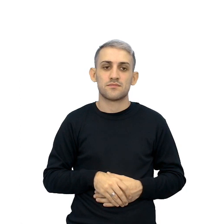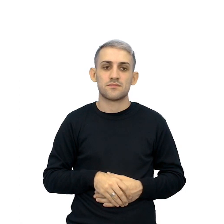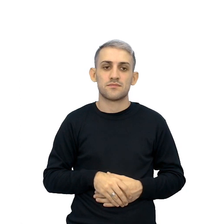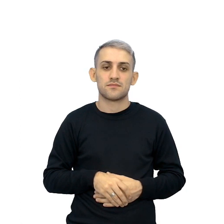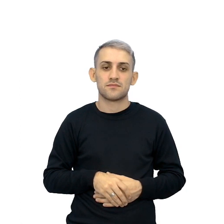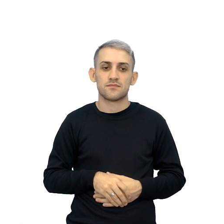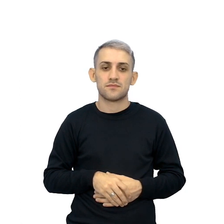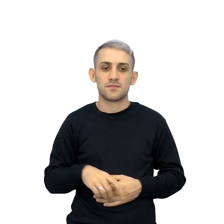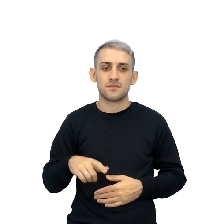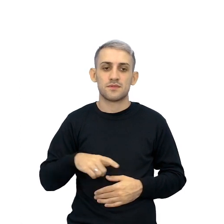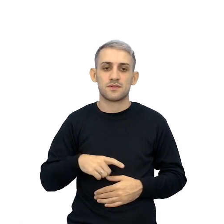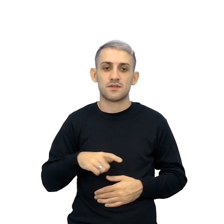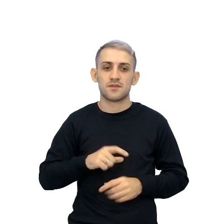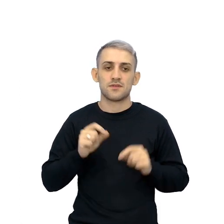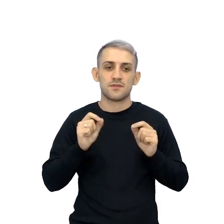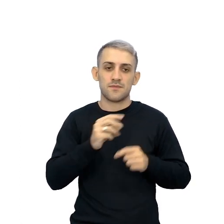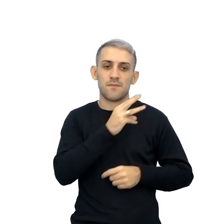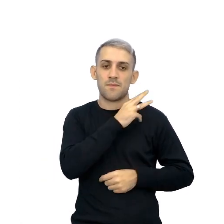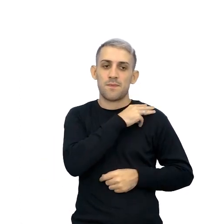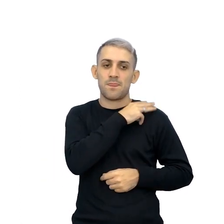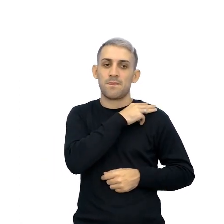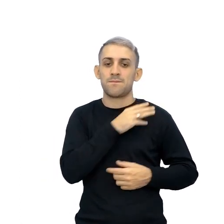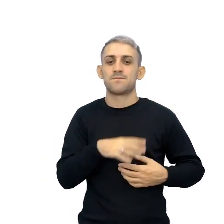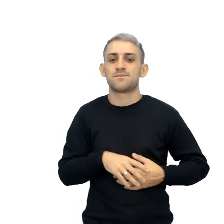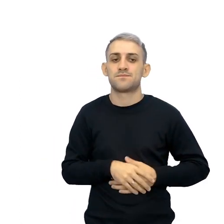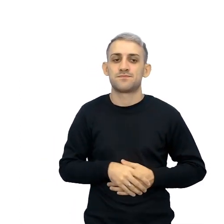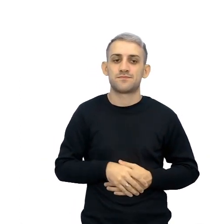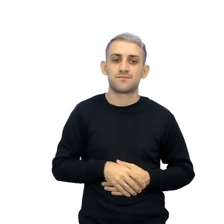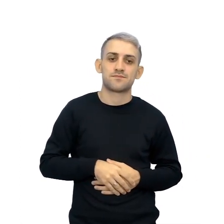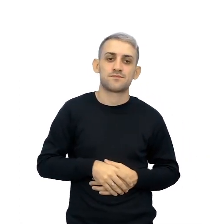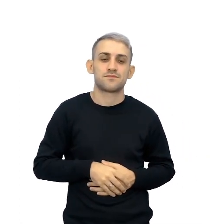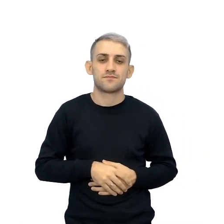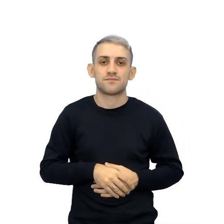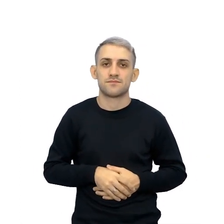Vamos para a terceira série, Everaldo?